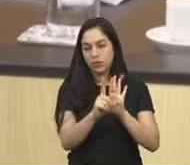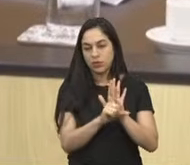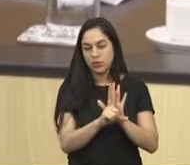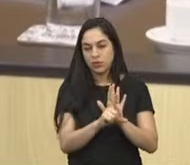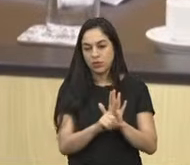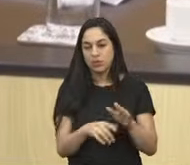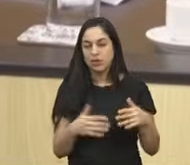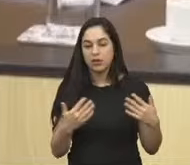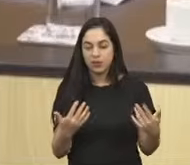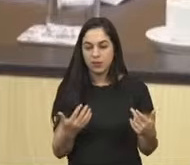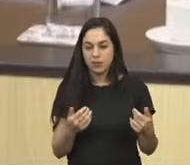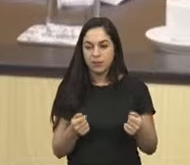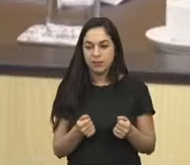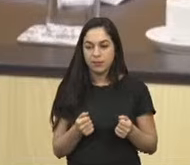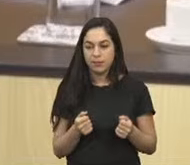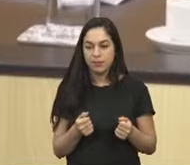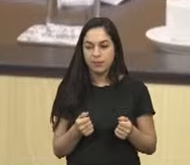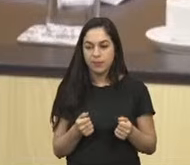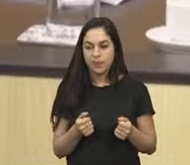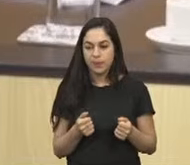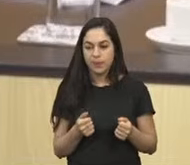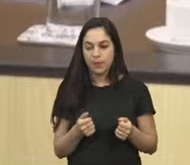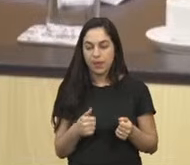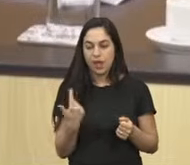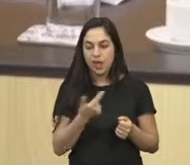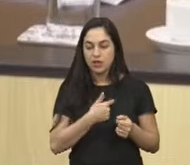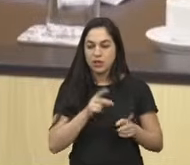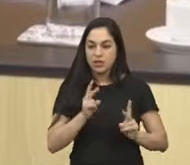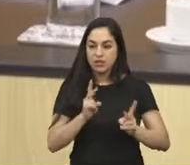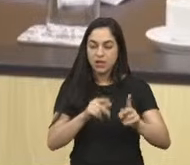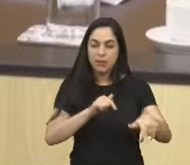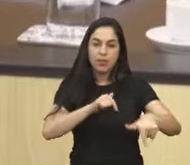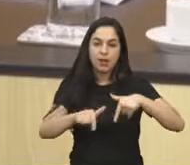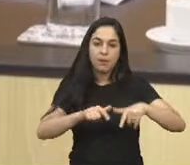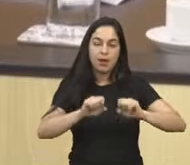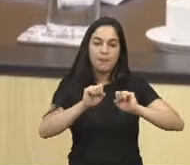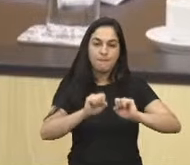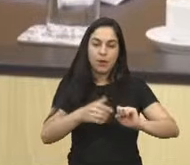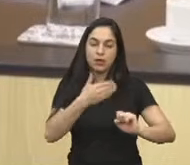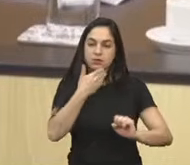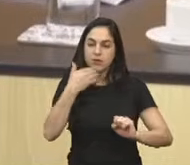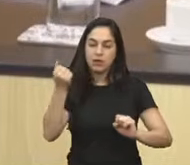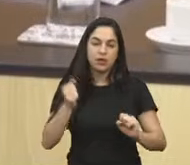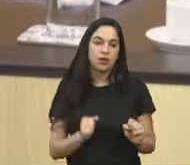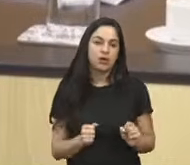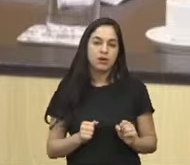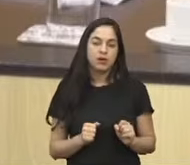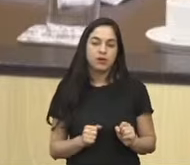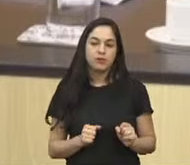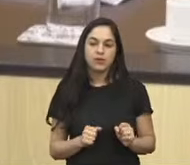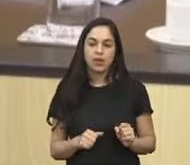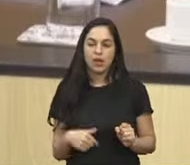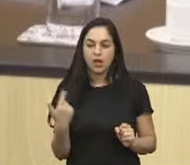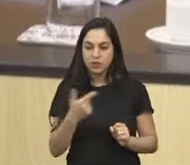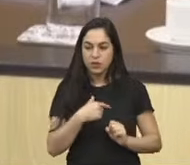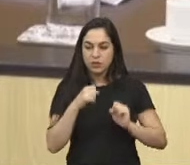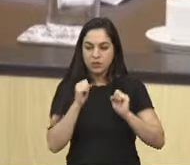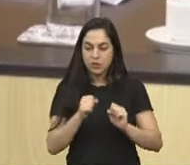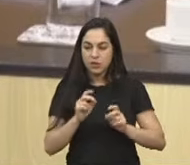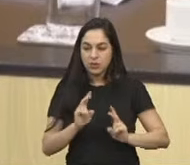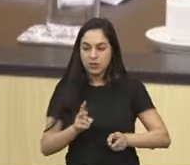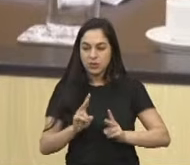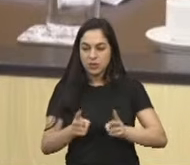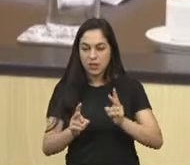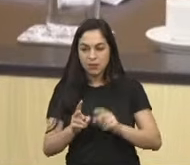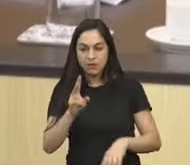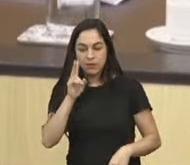tentar aperfeiçoar com esse aspecto, a gente pode sempre trabalhar para melhorar. Eu acho que nada é congelado, mas a gente pode estar sempre